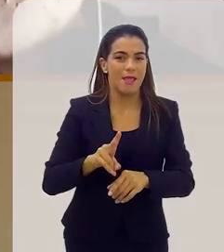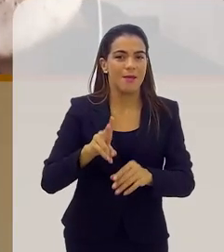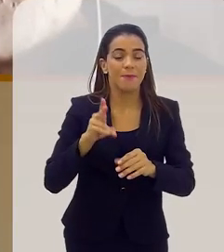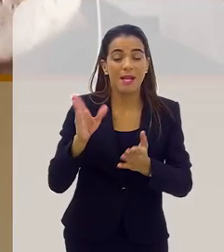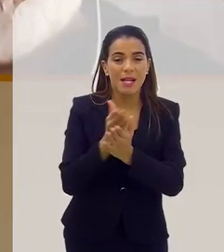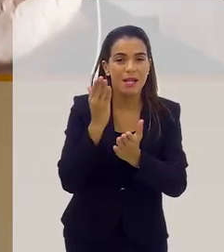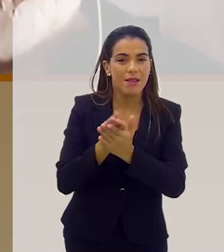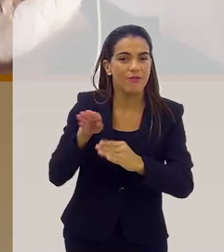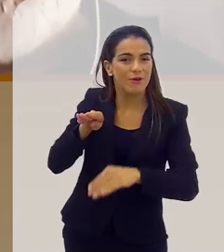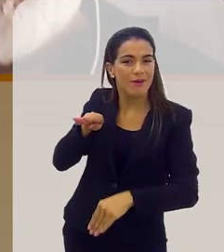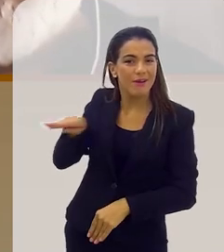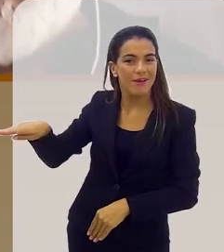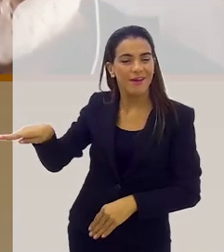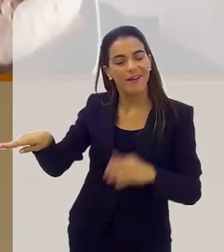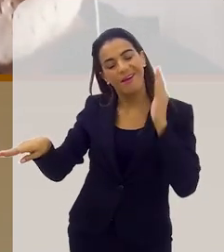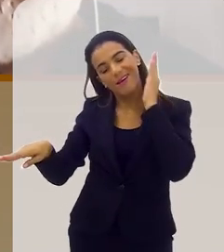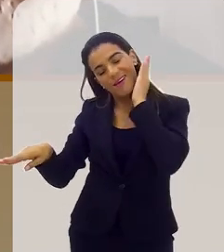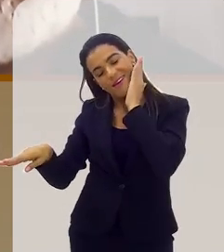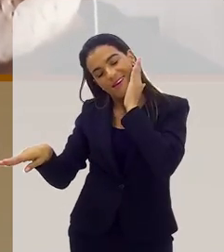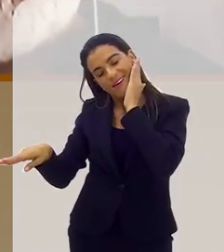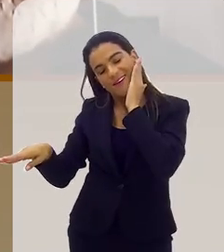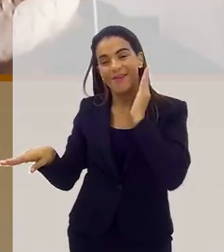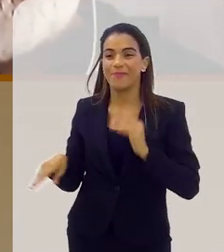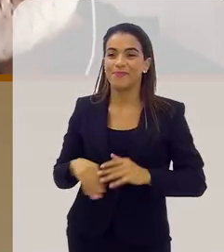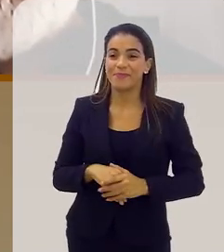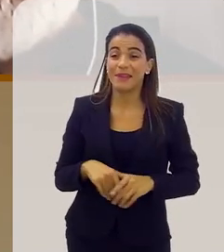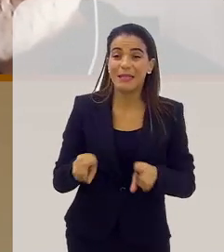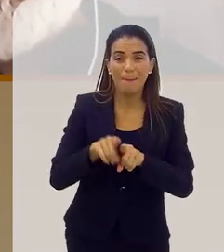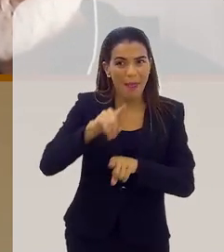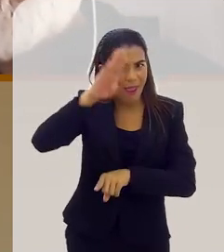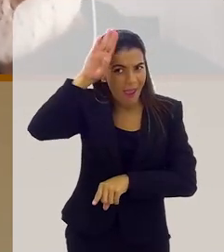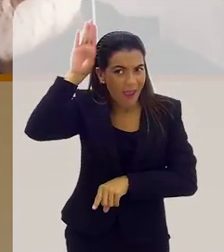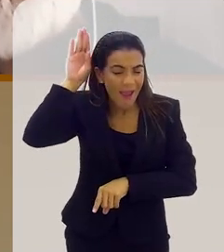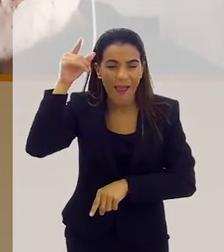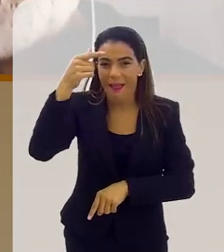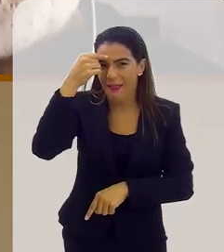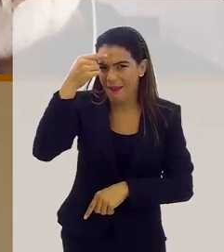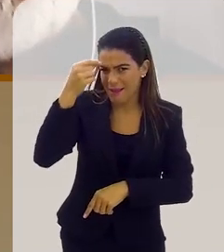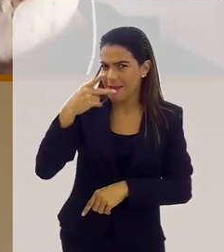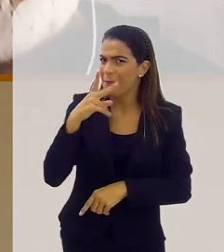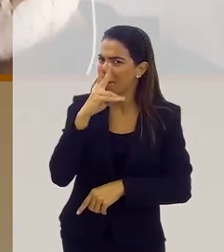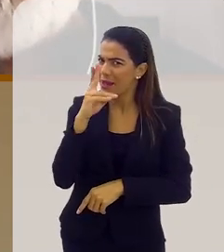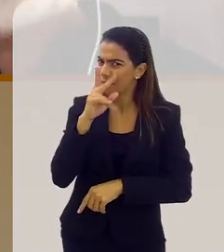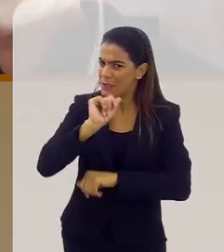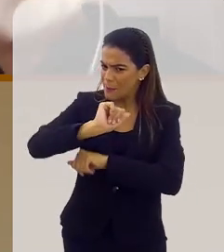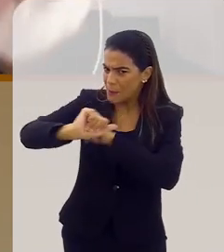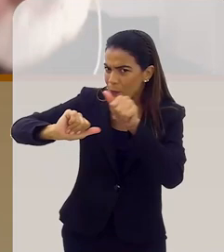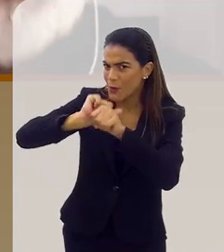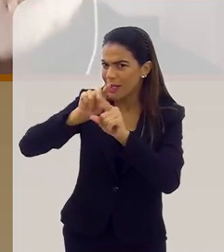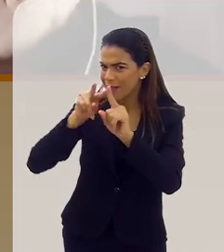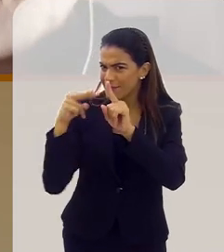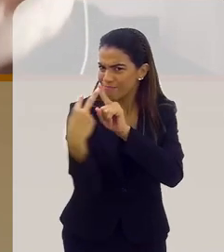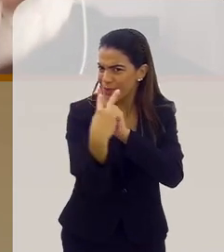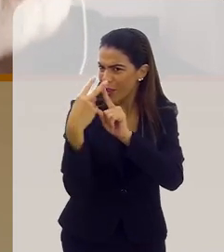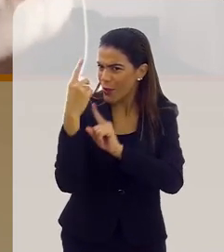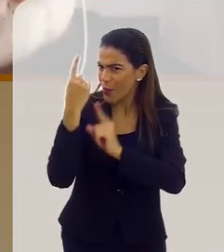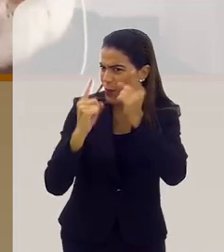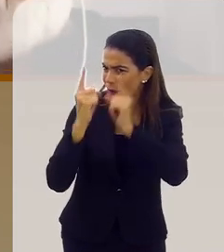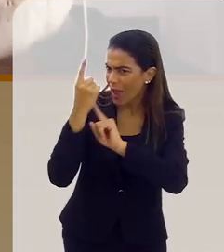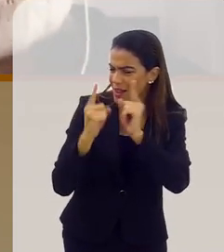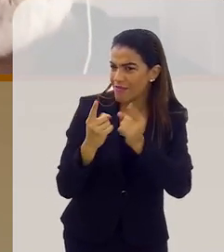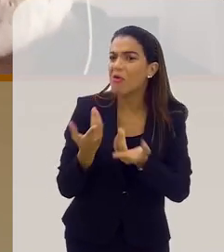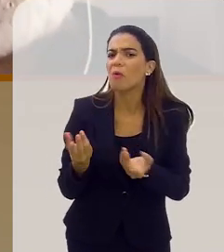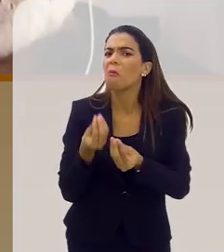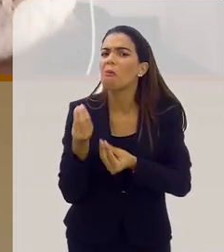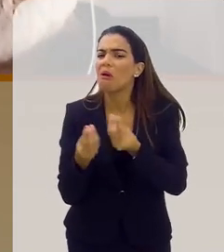na sua mesinha de cabeceira. Por falar em literatura, né? Os acadêmicos aí estão mudando um pouco essa Sim. visão do carnaval.